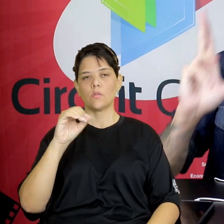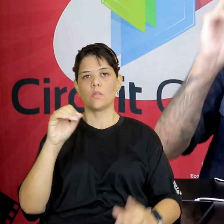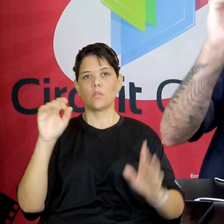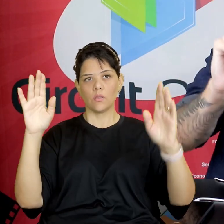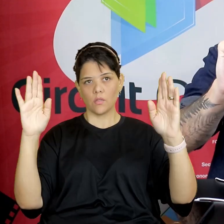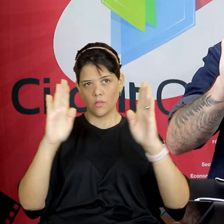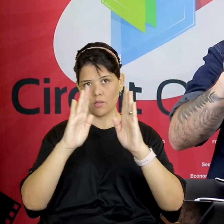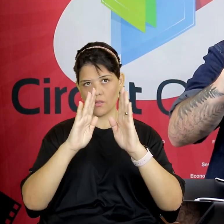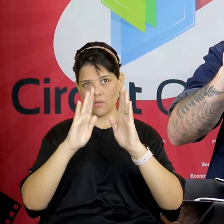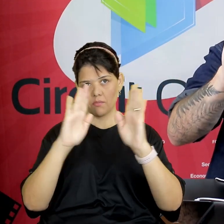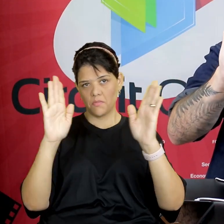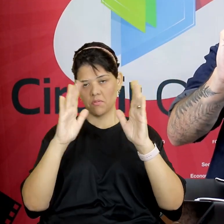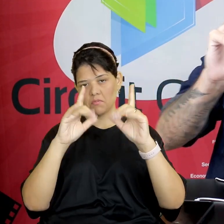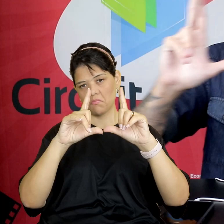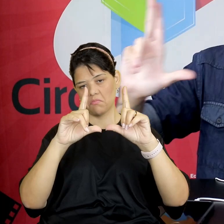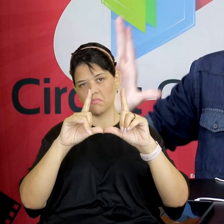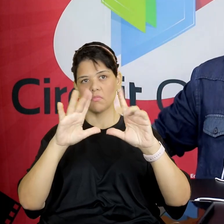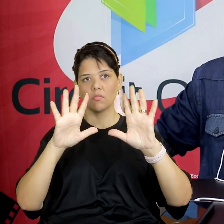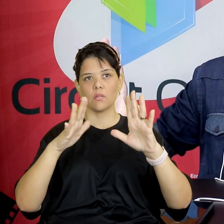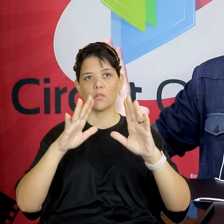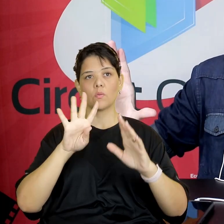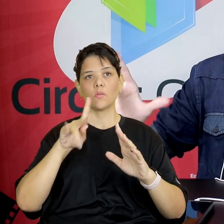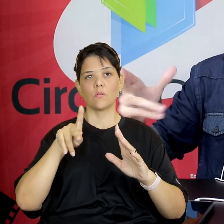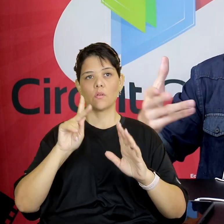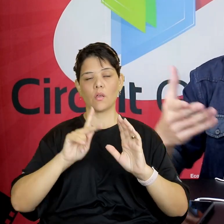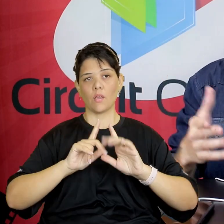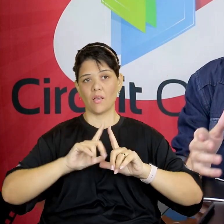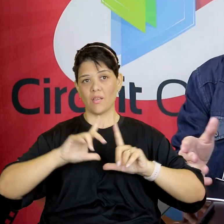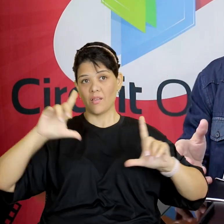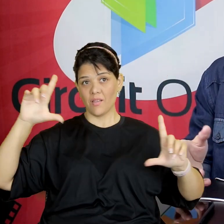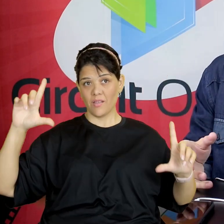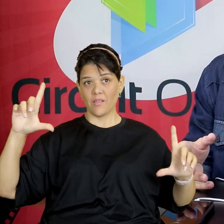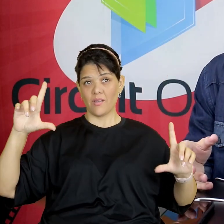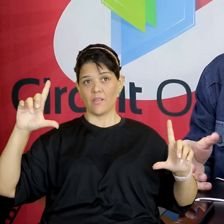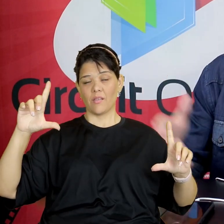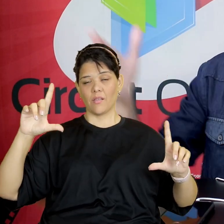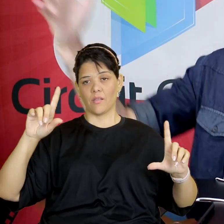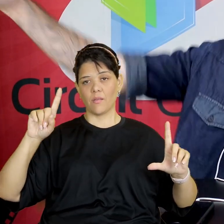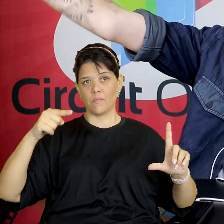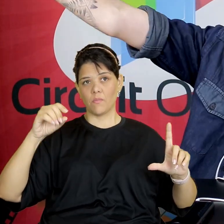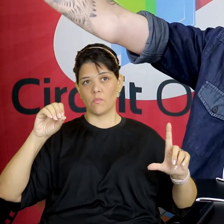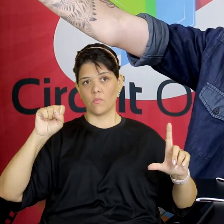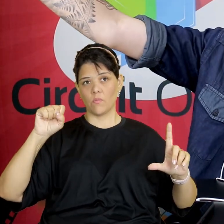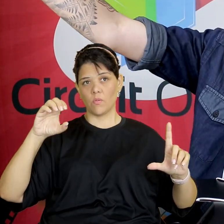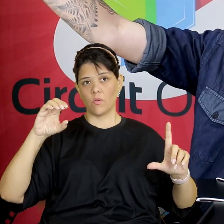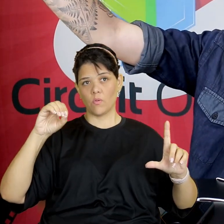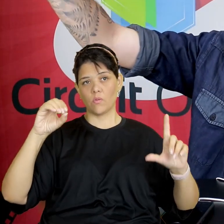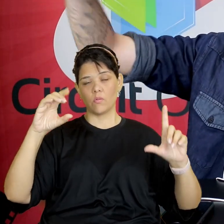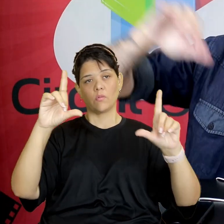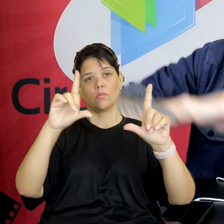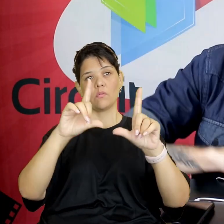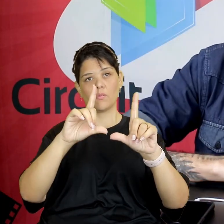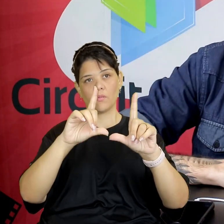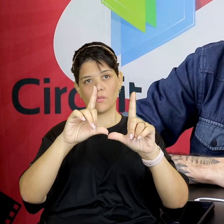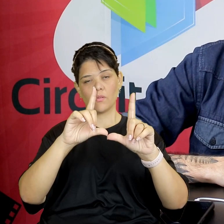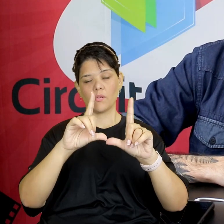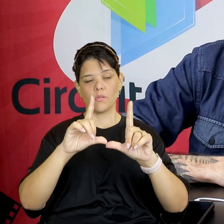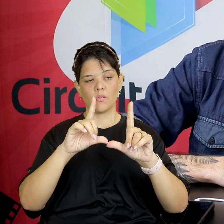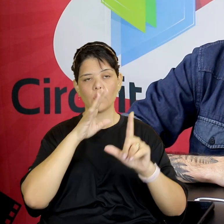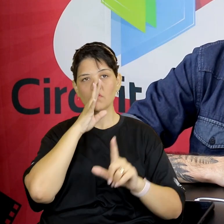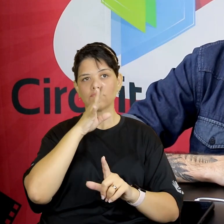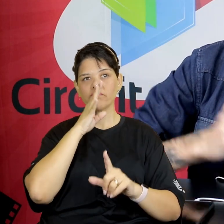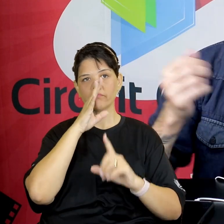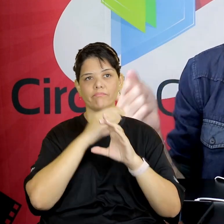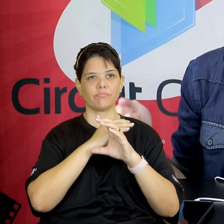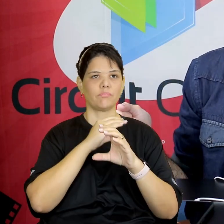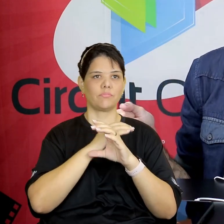Então, o 1080 é meio desse tamanho, 4K é desse tamanho. Então, você vai ter um buraco pequeno para uma coisa muito extremamente grande.